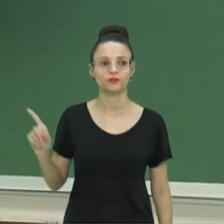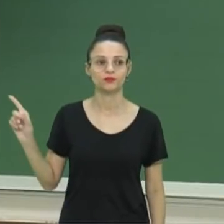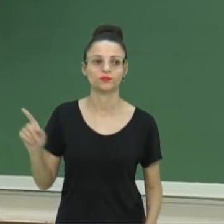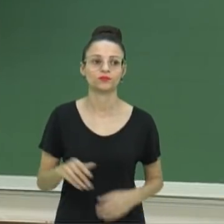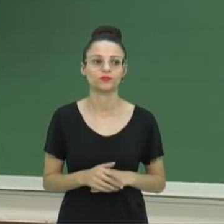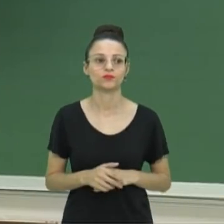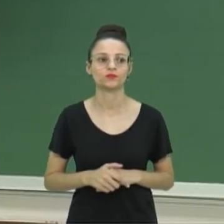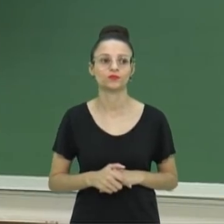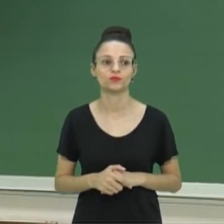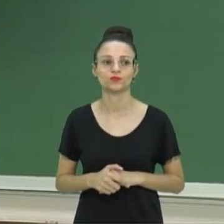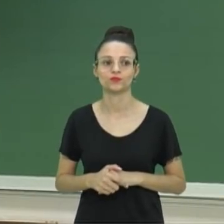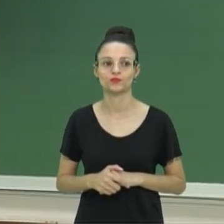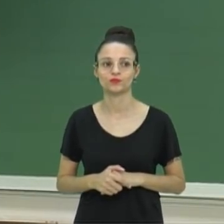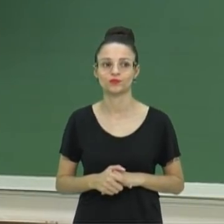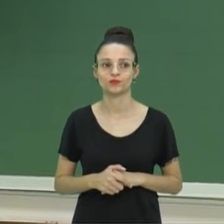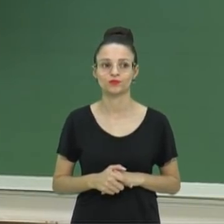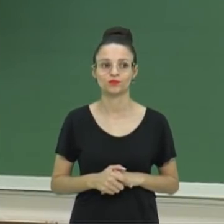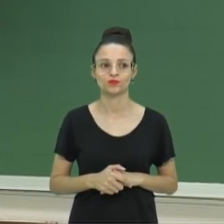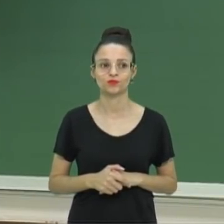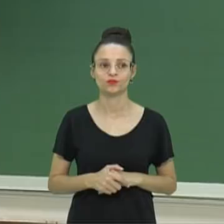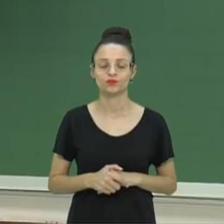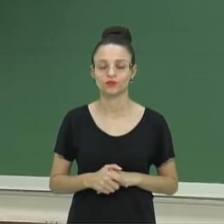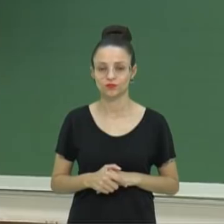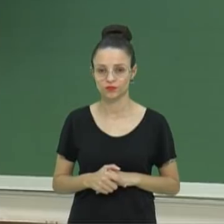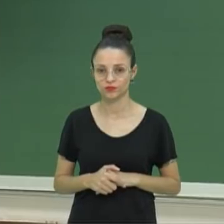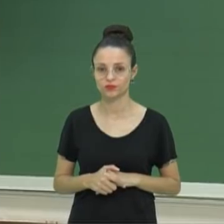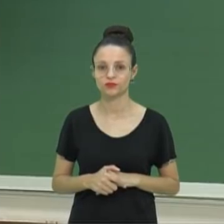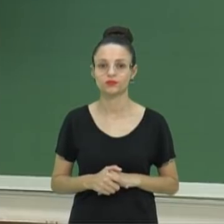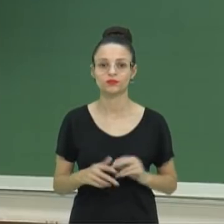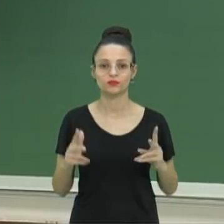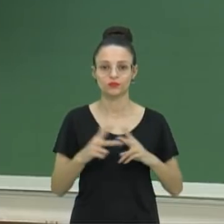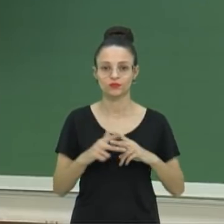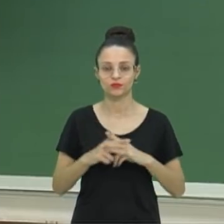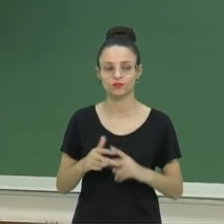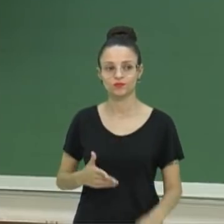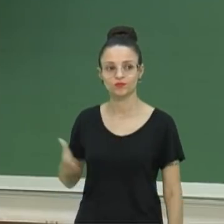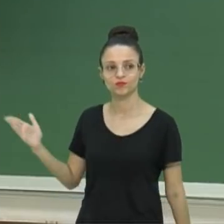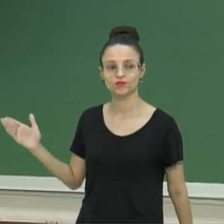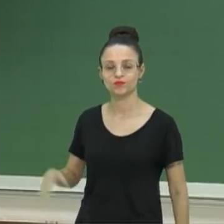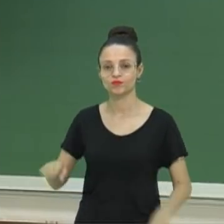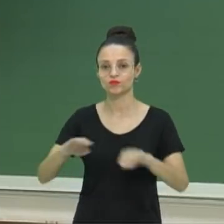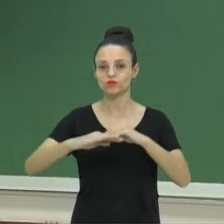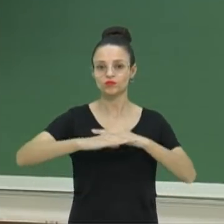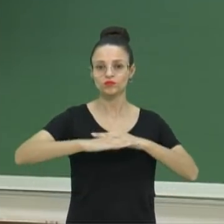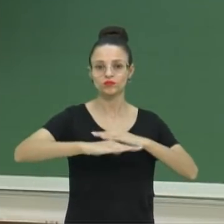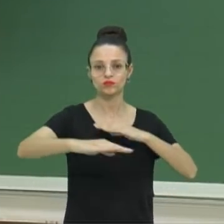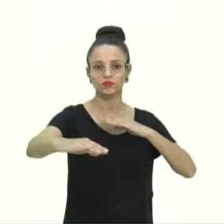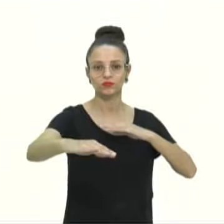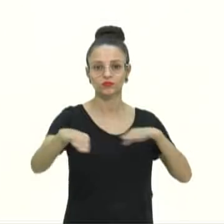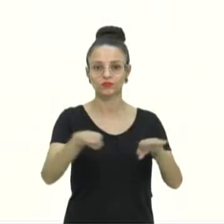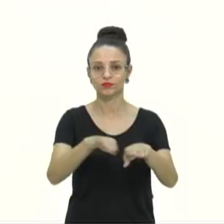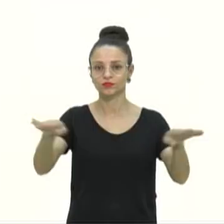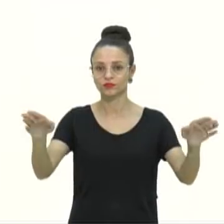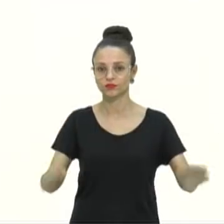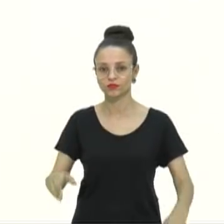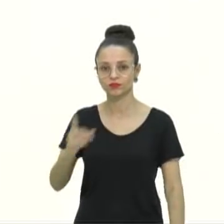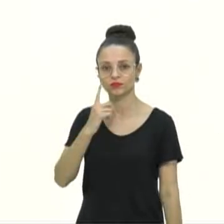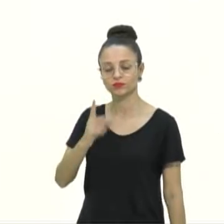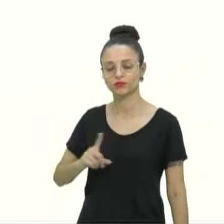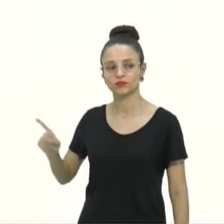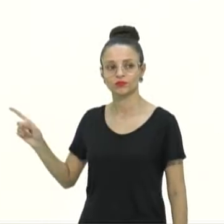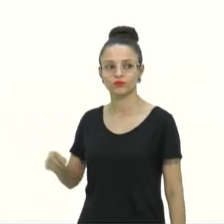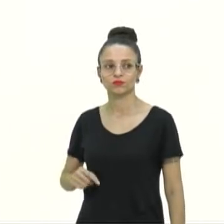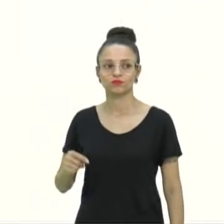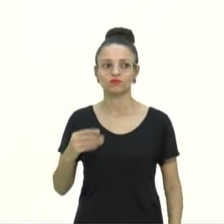estas situações, esses combates, né? Então, os combates realizados ali em cima do tapete em específico, né? E os golpes são